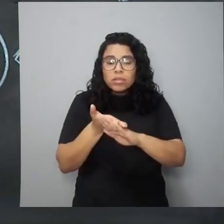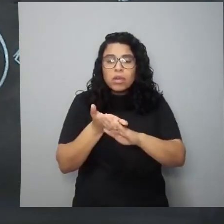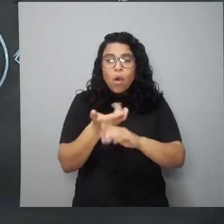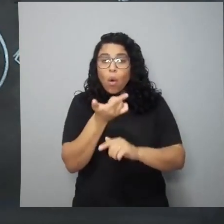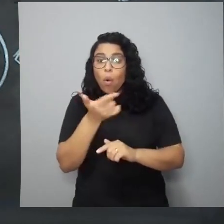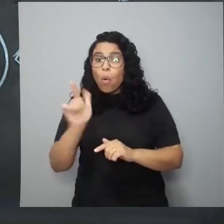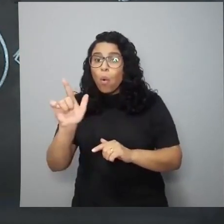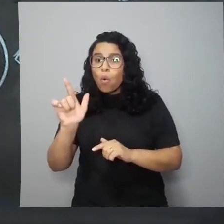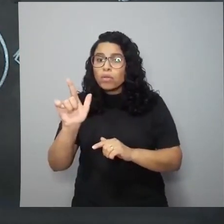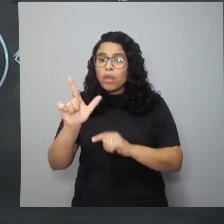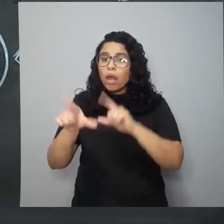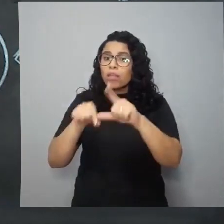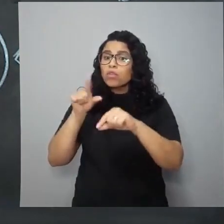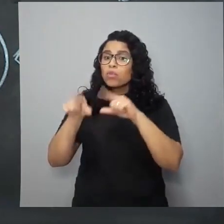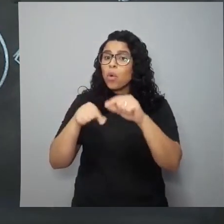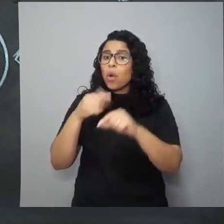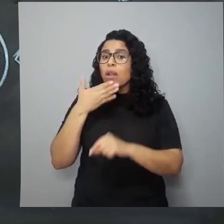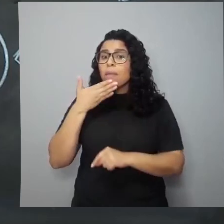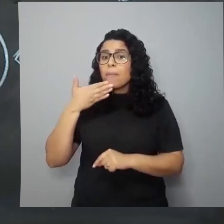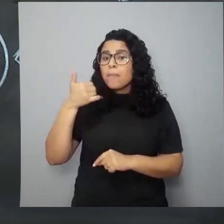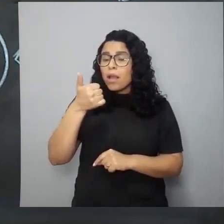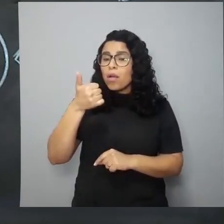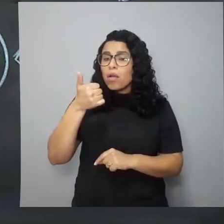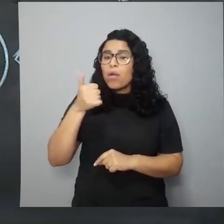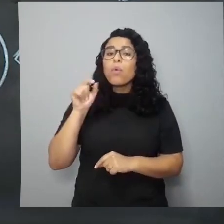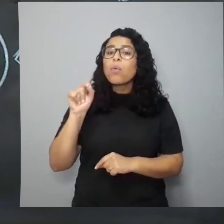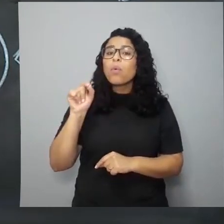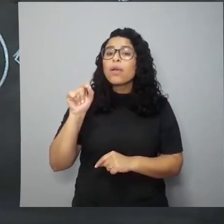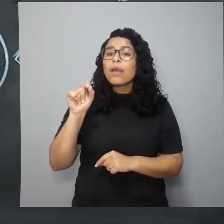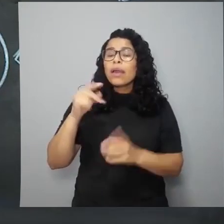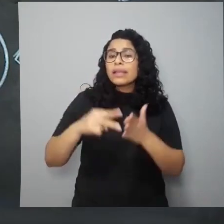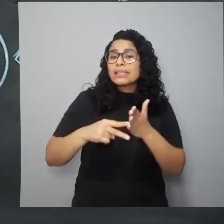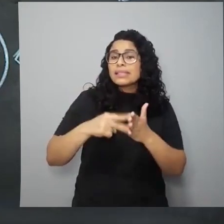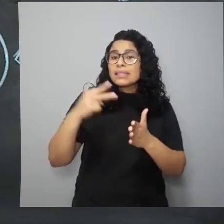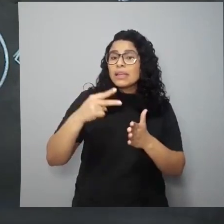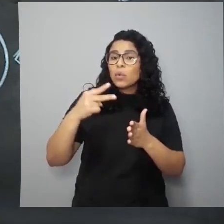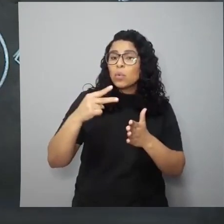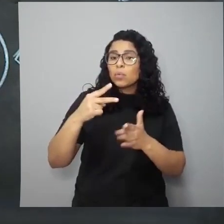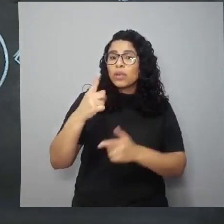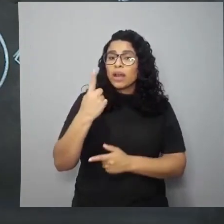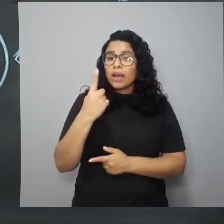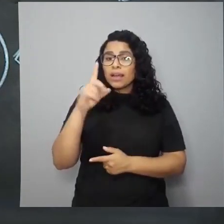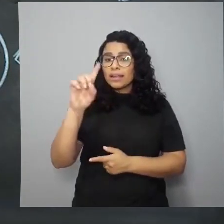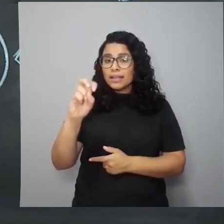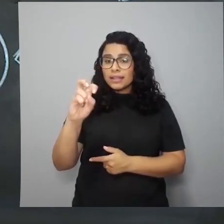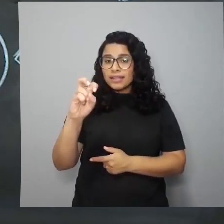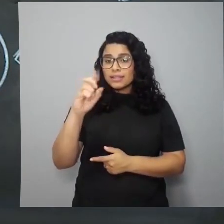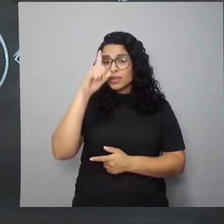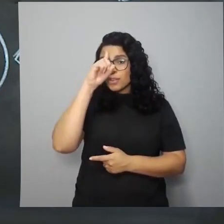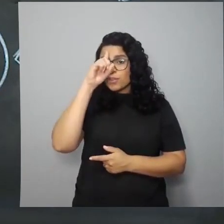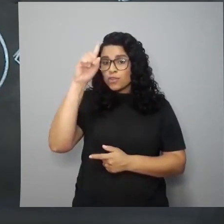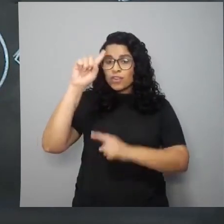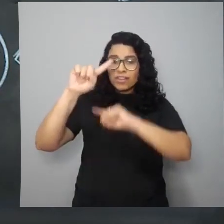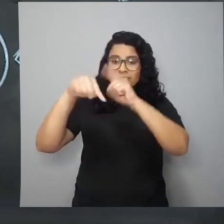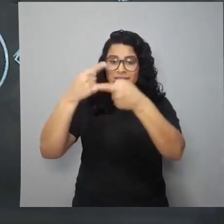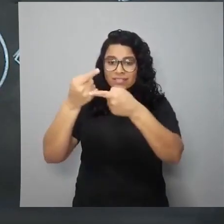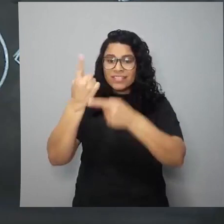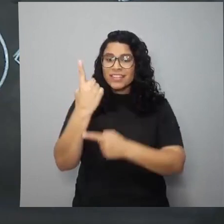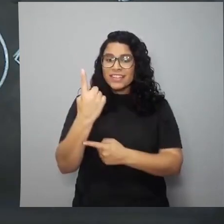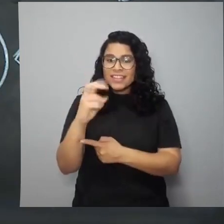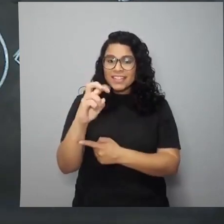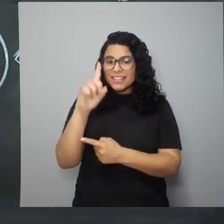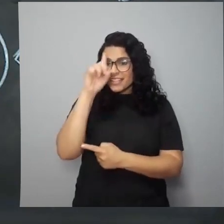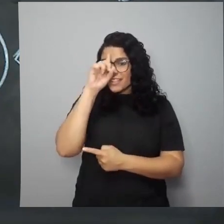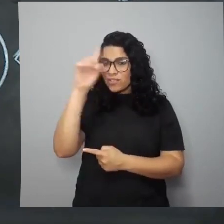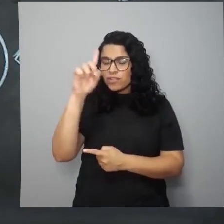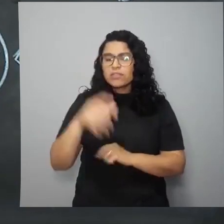outra prefere que o sistema seja adotado na segunda quinzena. Olha só, 2 numerais juntinhos. Não foi de propósito, hein?